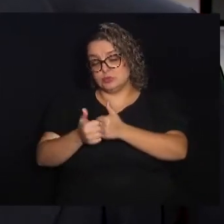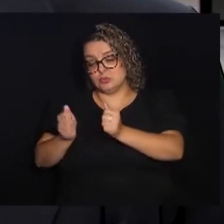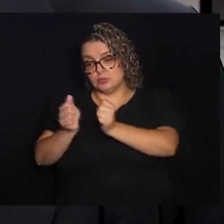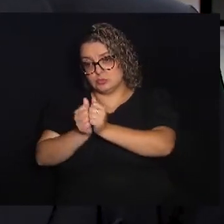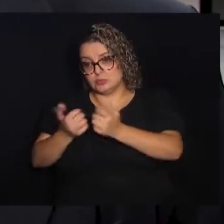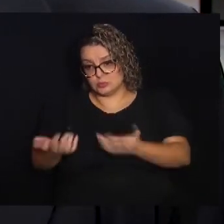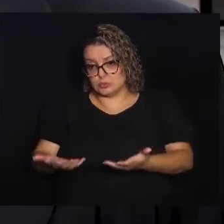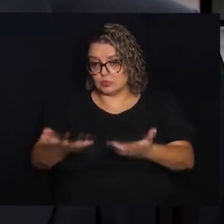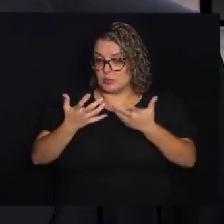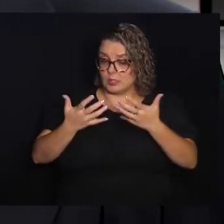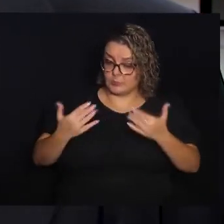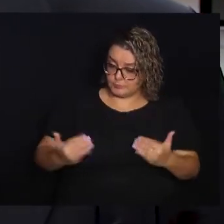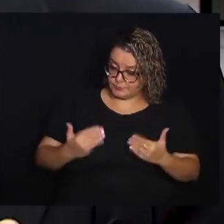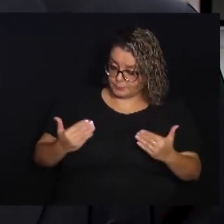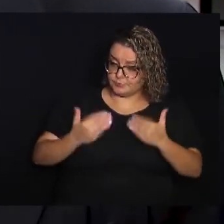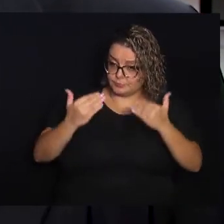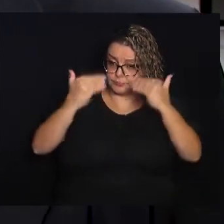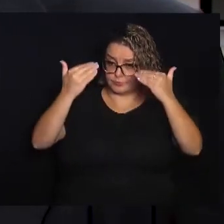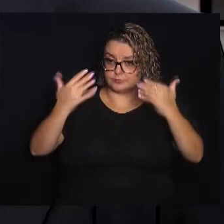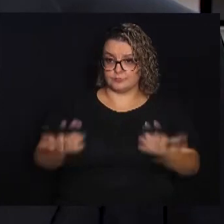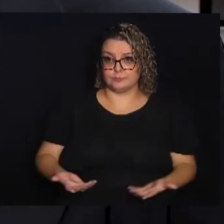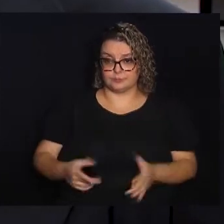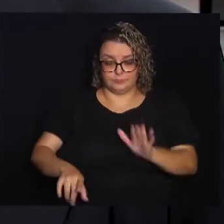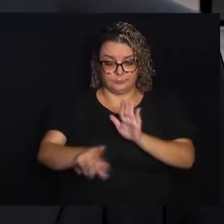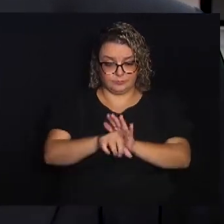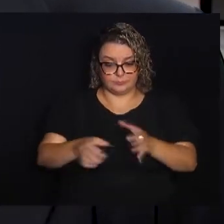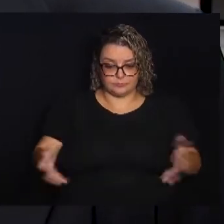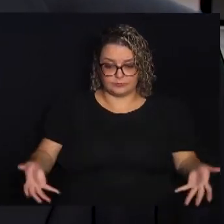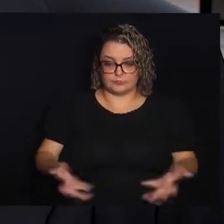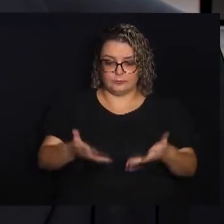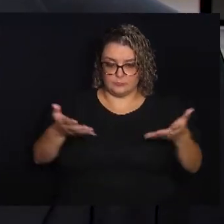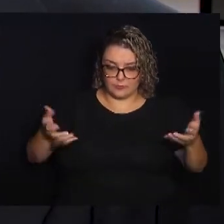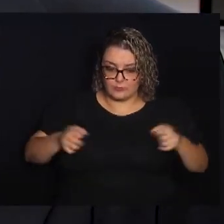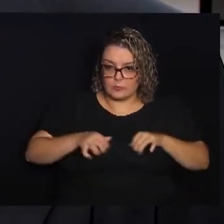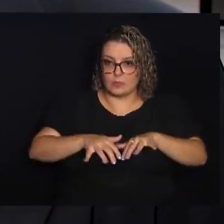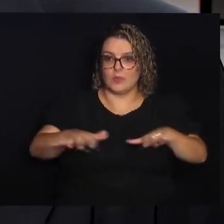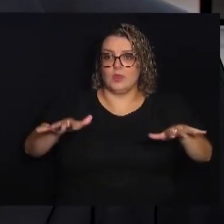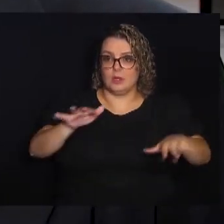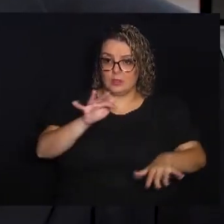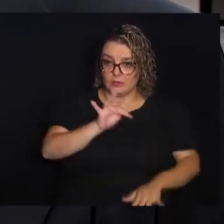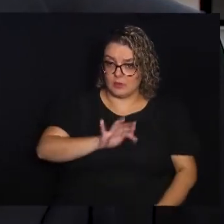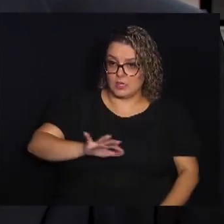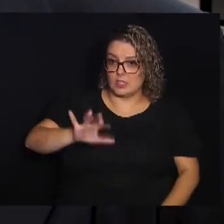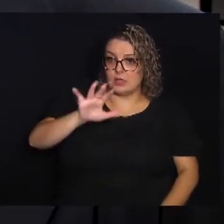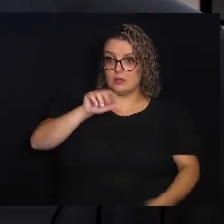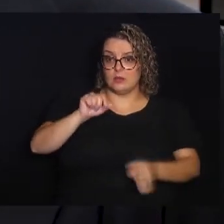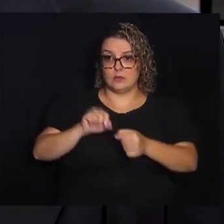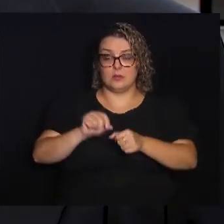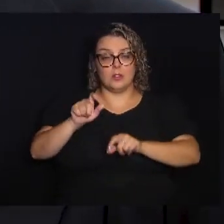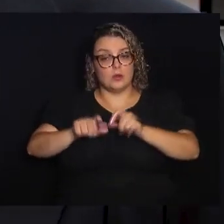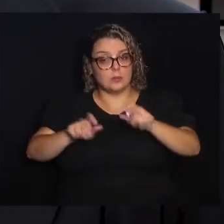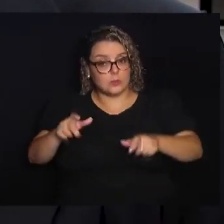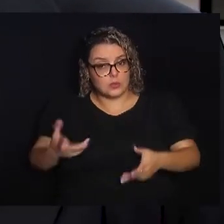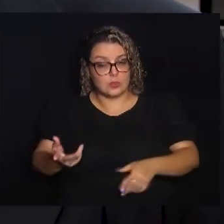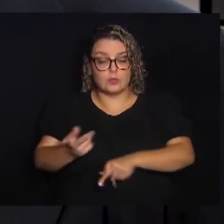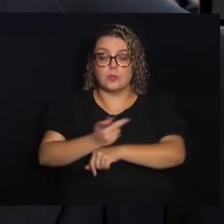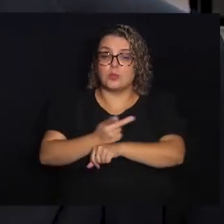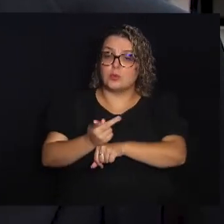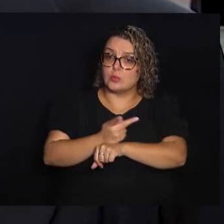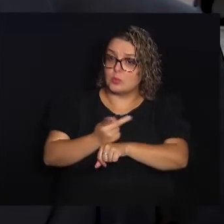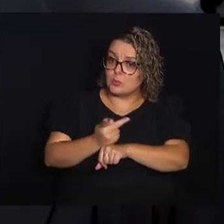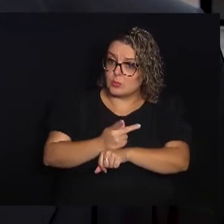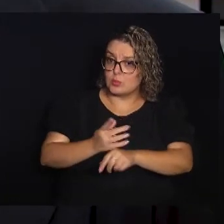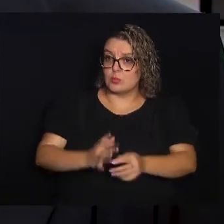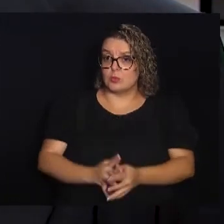disso, nós queremos também promover essa legislação, né, federal, e fazer com que as